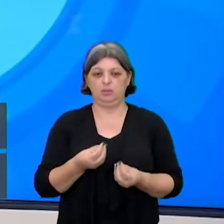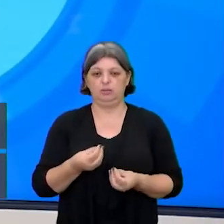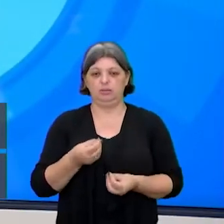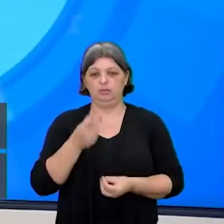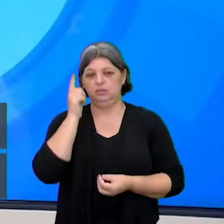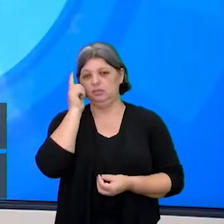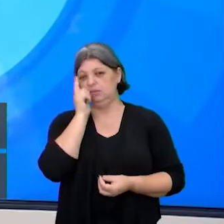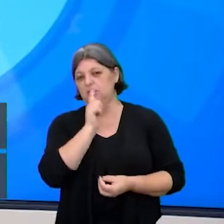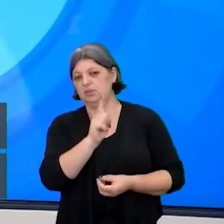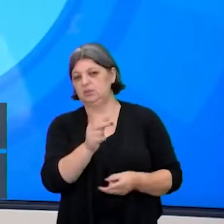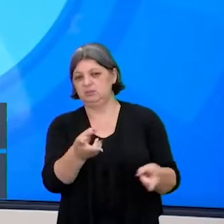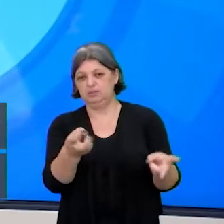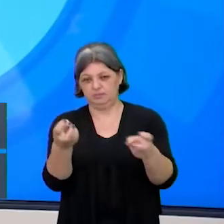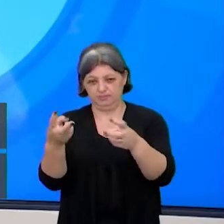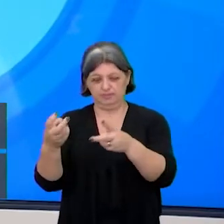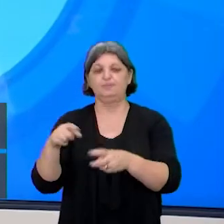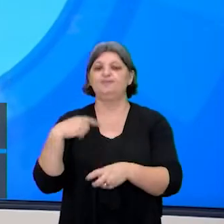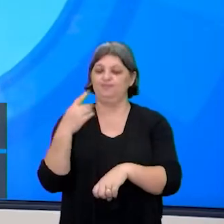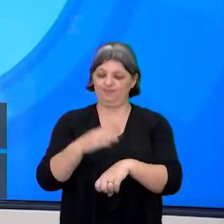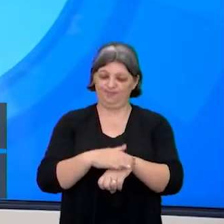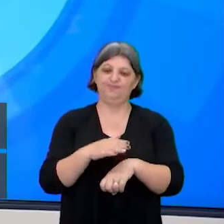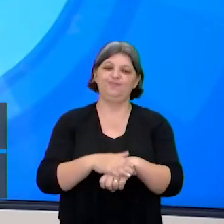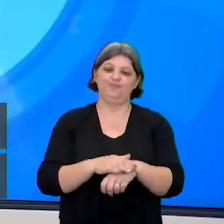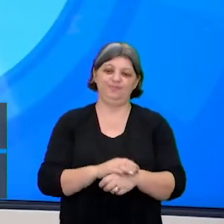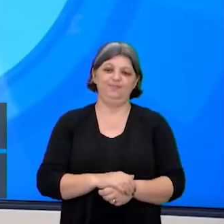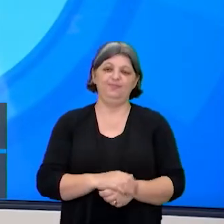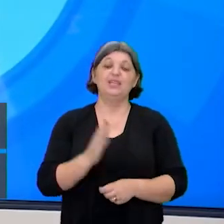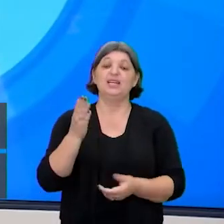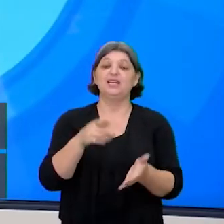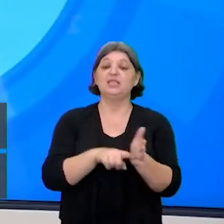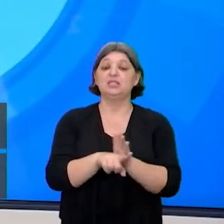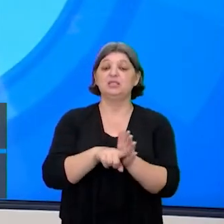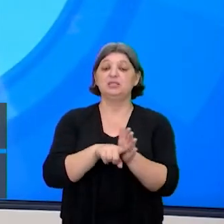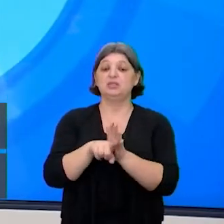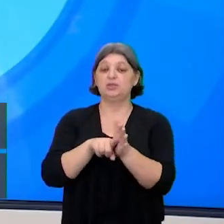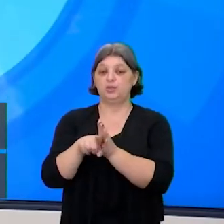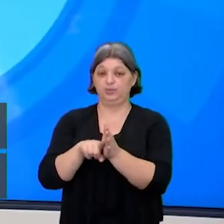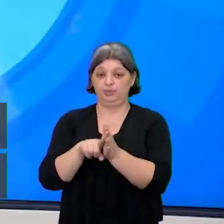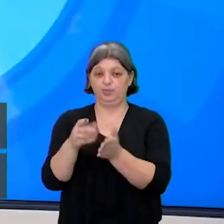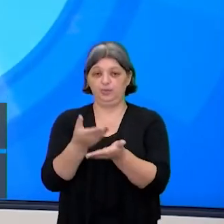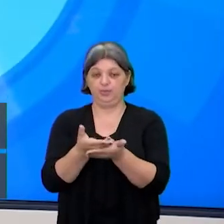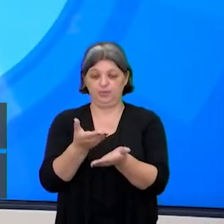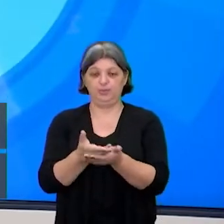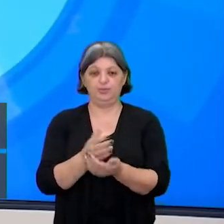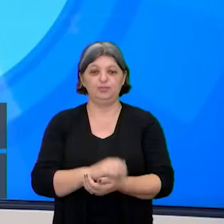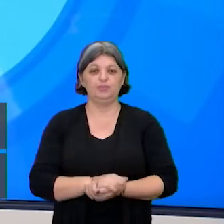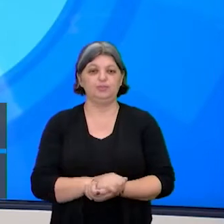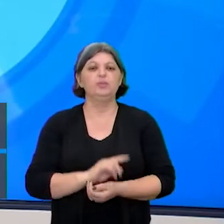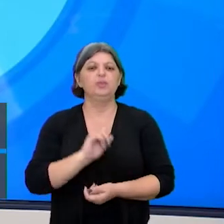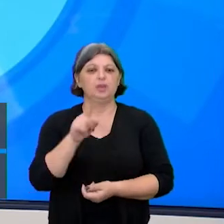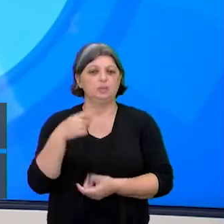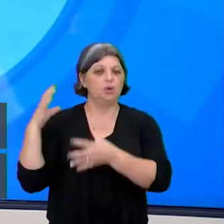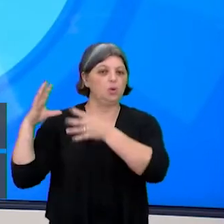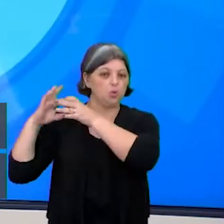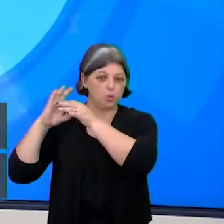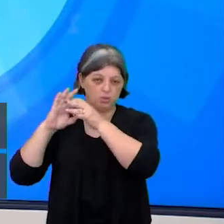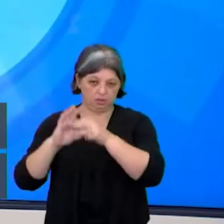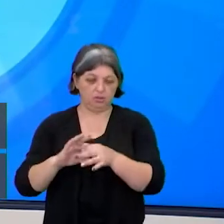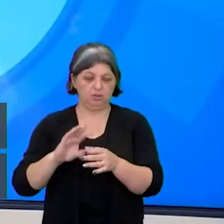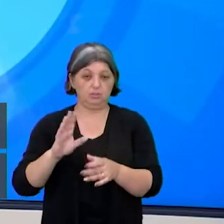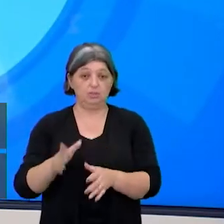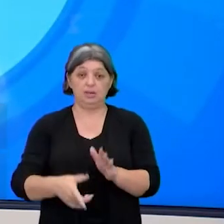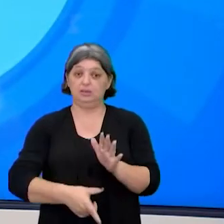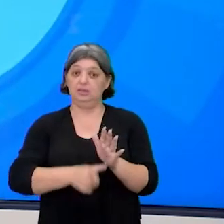essa análise? Porque nós fizemos um estudo e eu vou passar para vocês a respeito depois nesse contexto. Mas